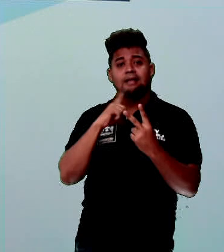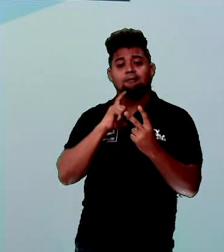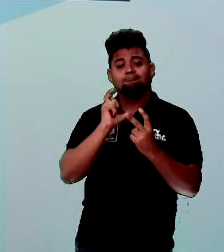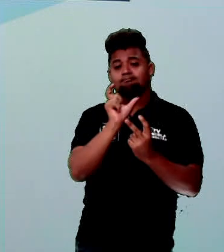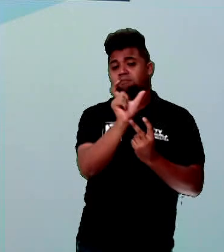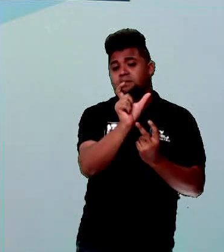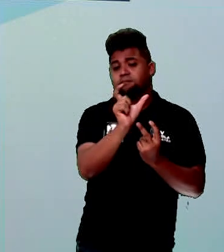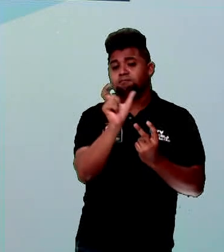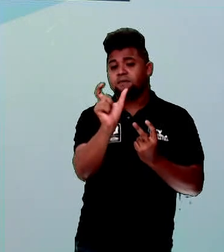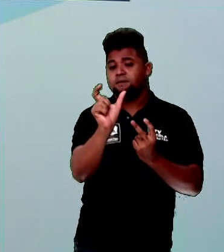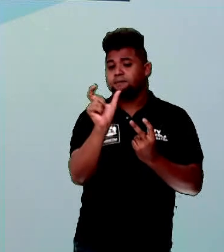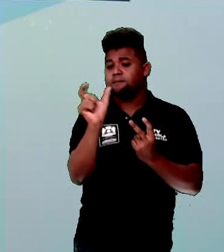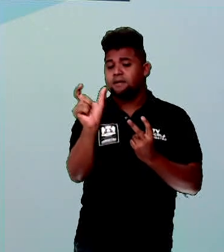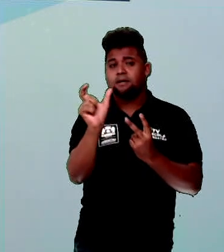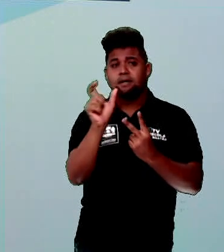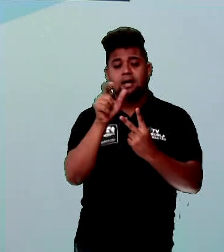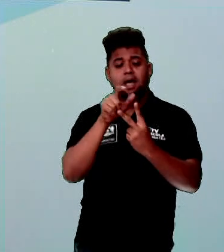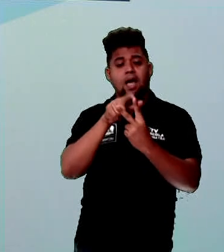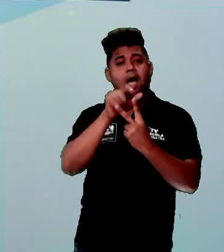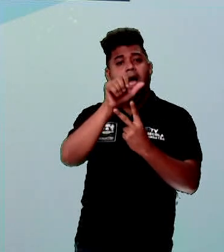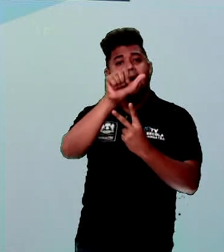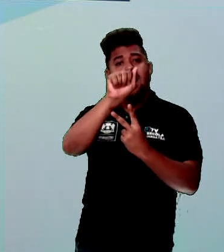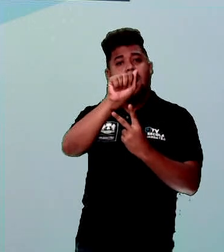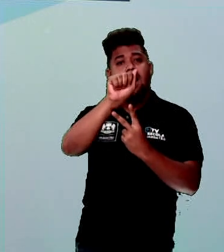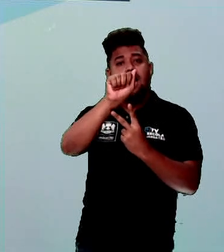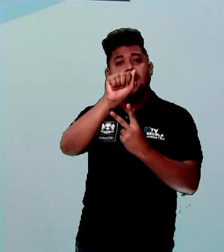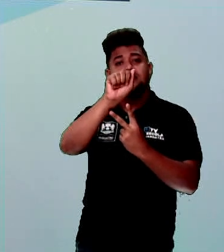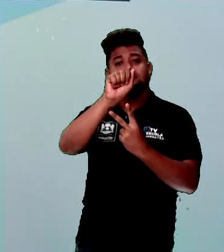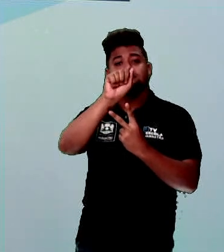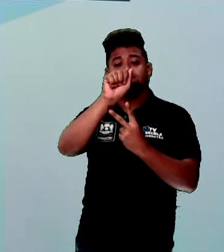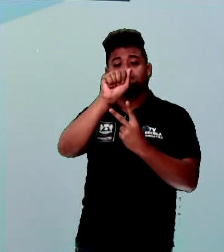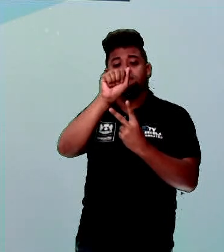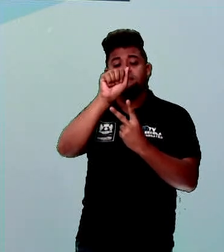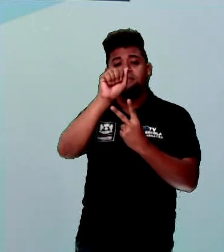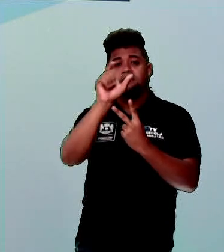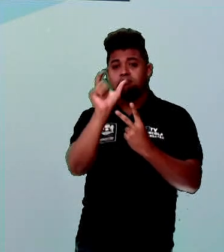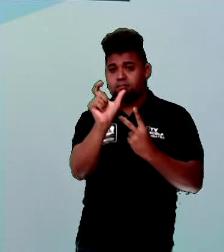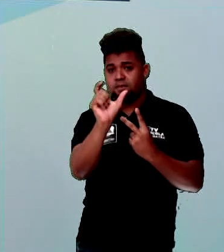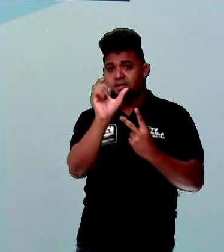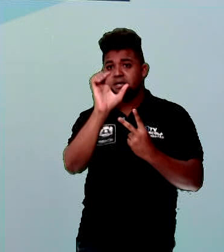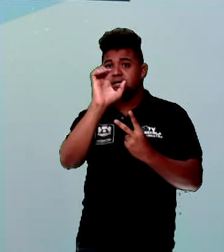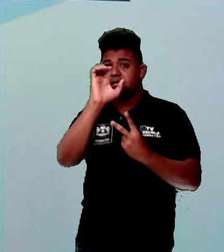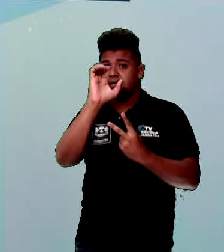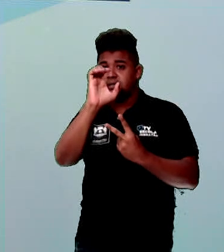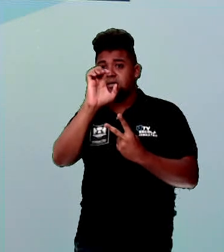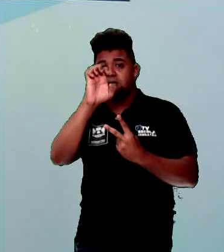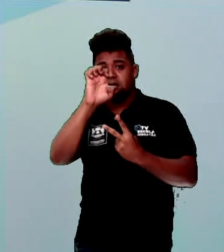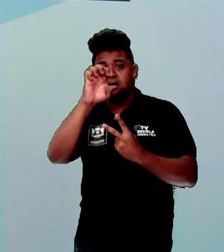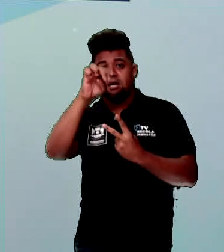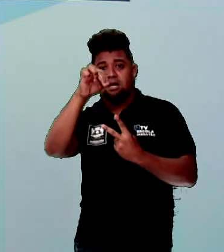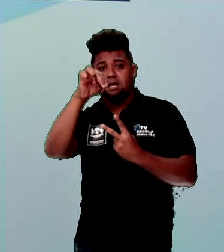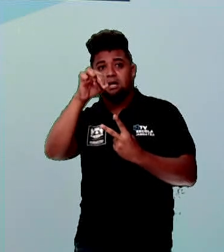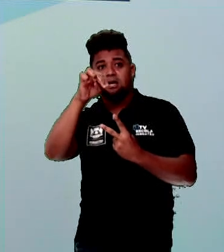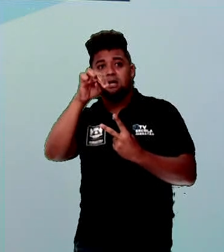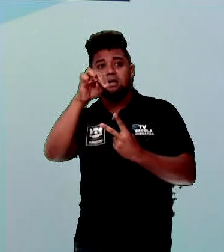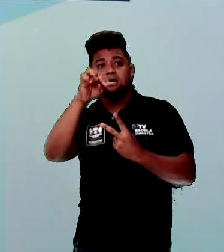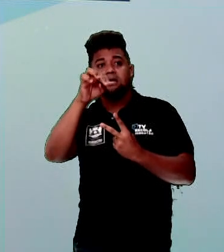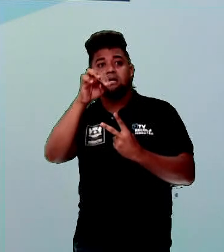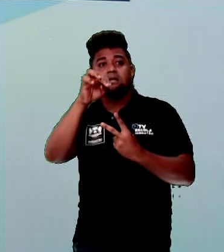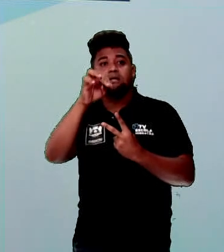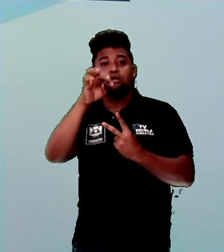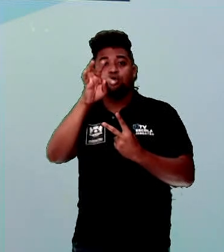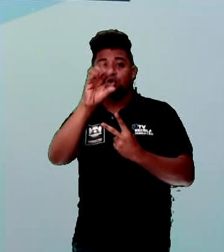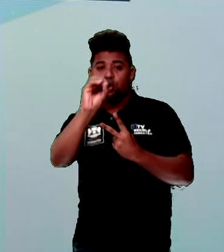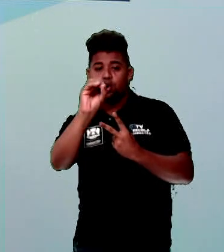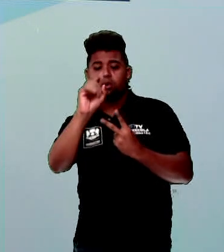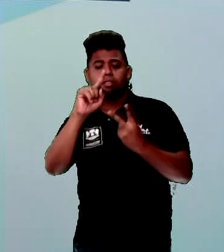uma. A, sem, to, a, sem, de. Vocês